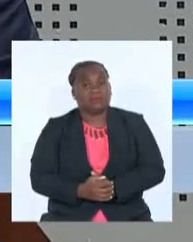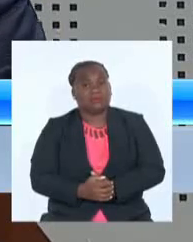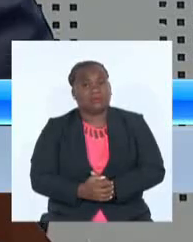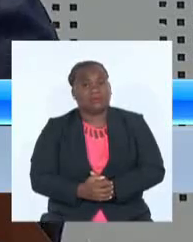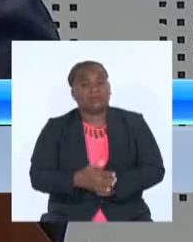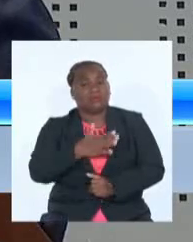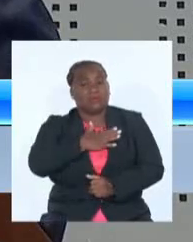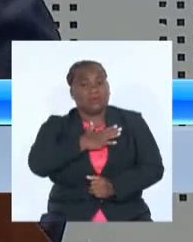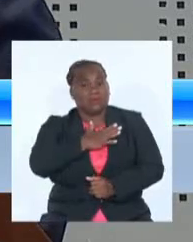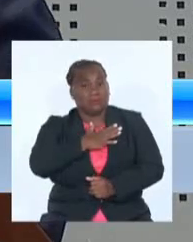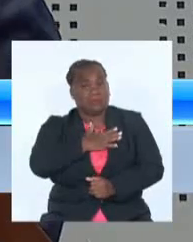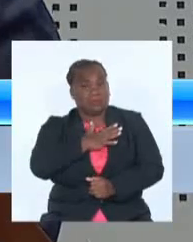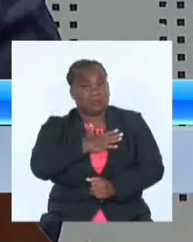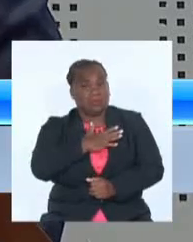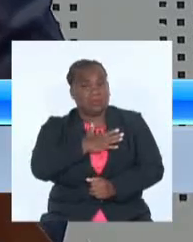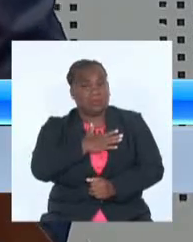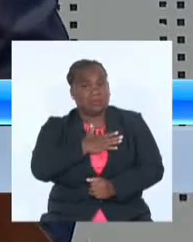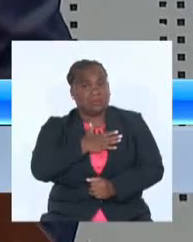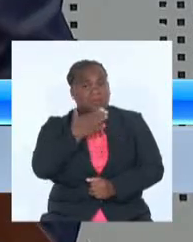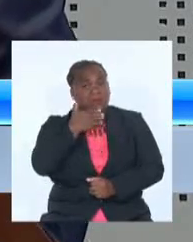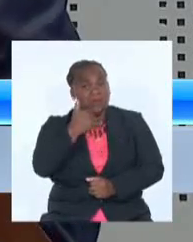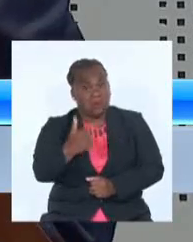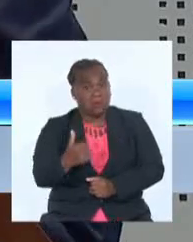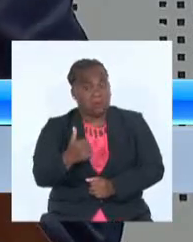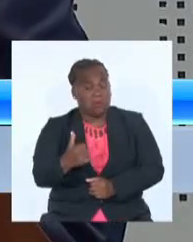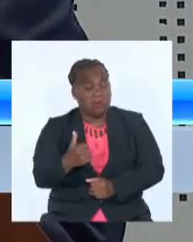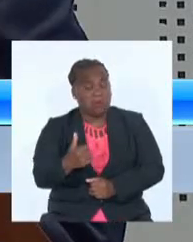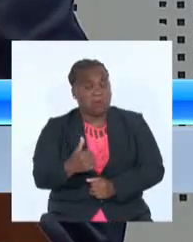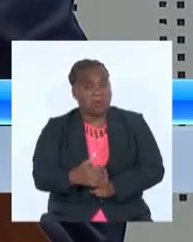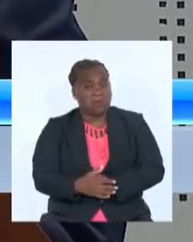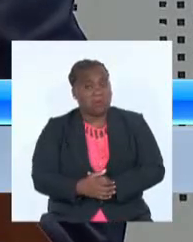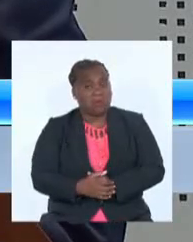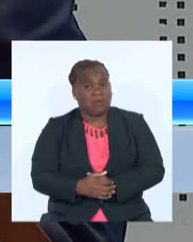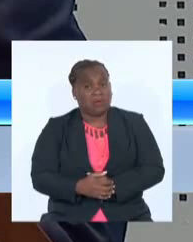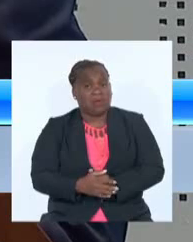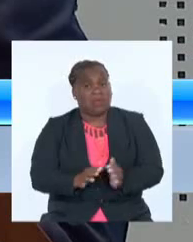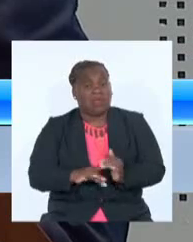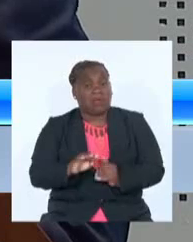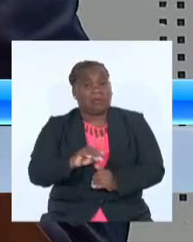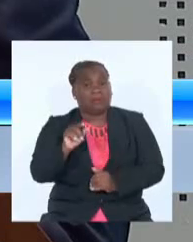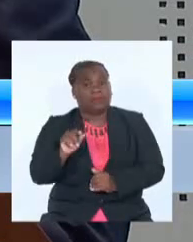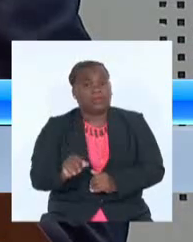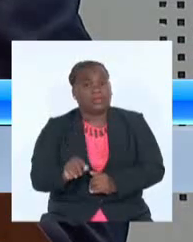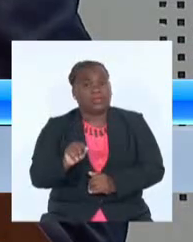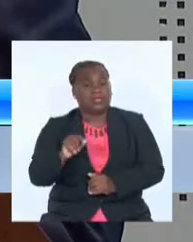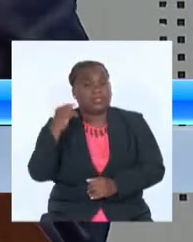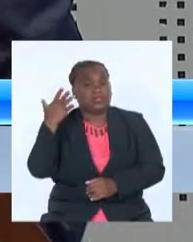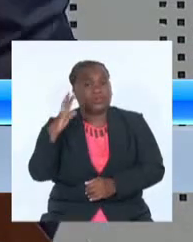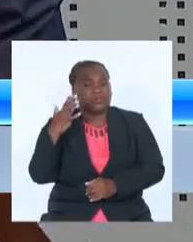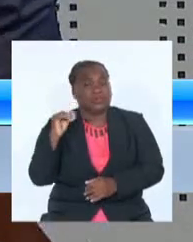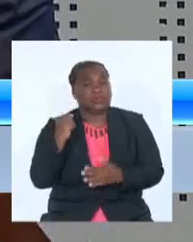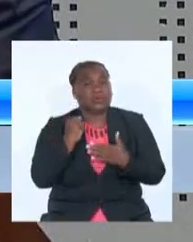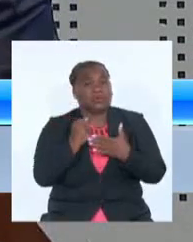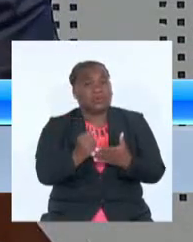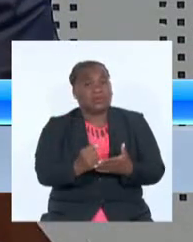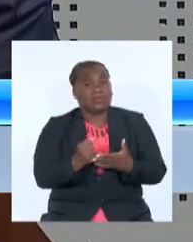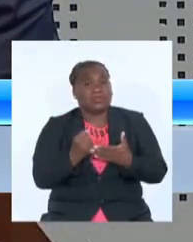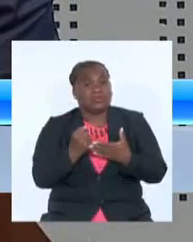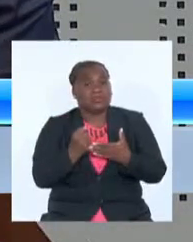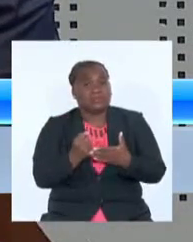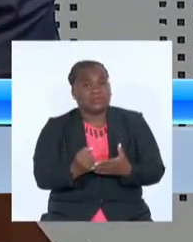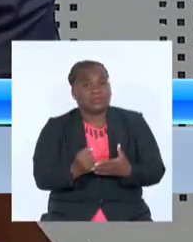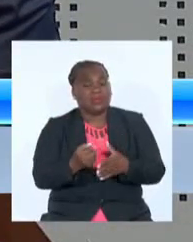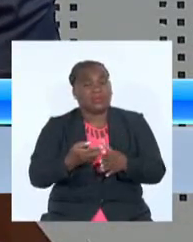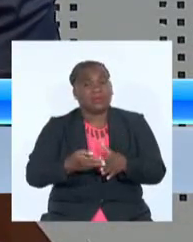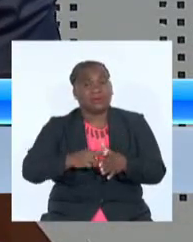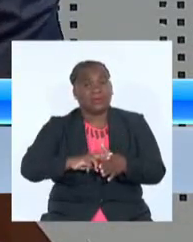para mim uma enorme honra, enquanto Ministro dos Negócios Estrangeiros e Cooperação, representar